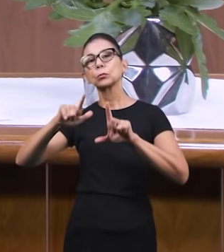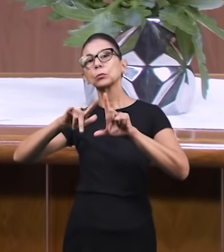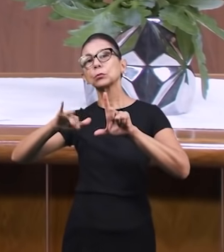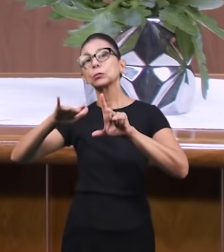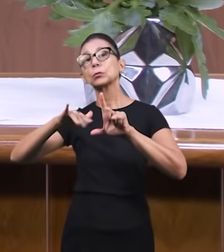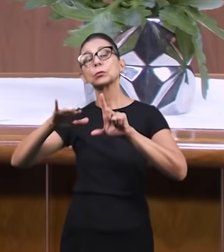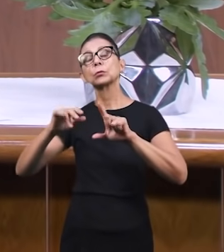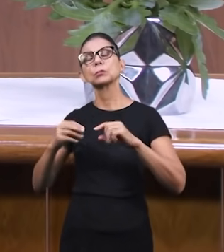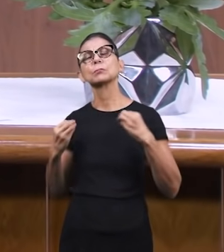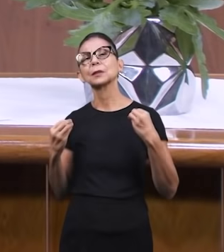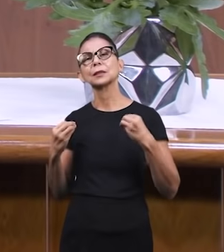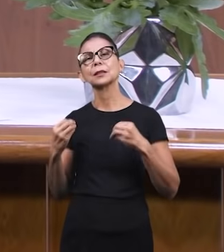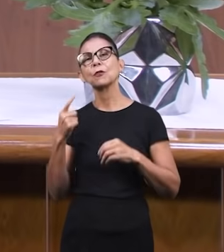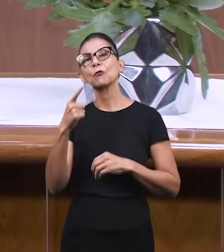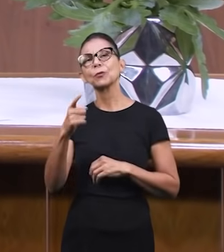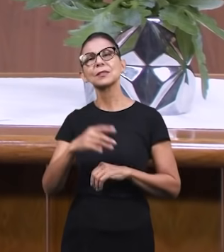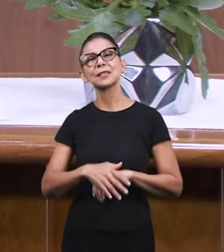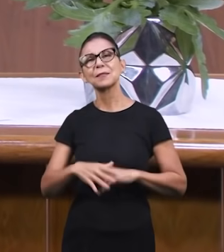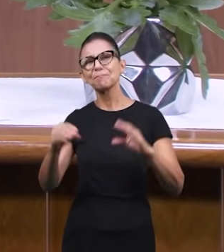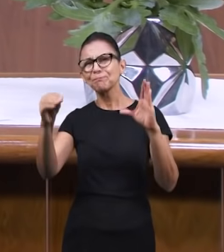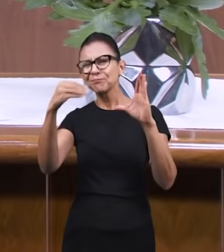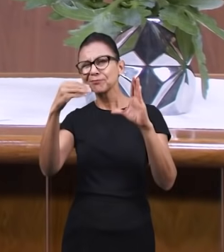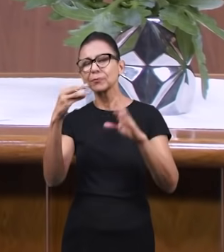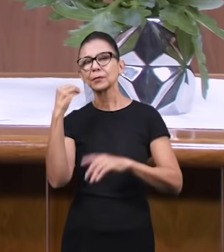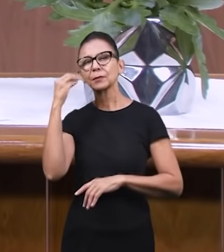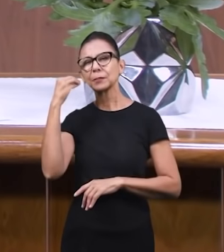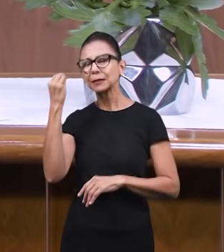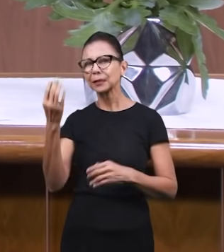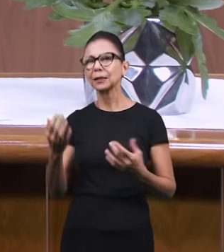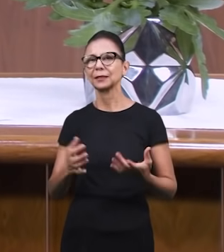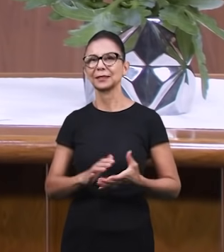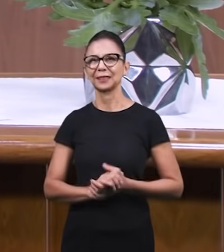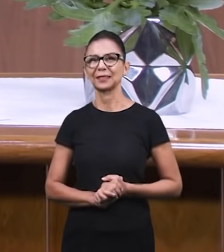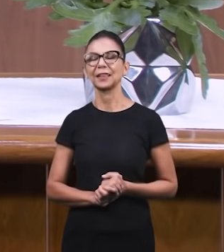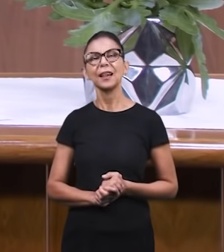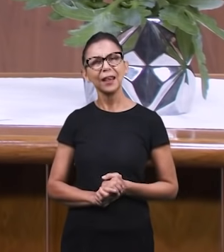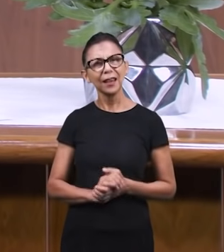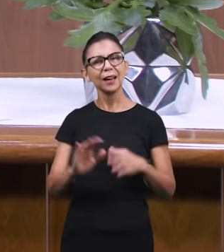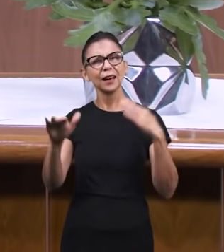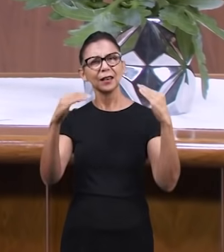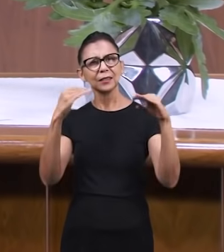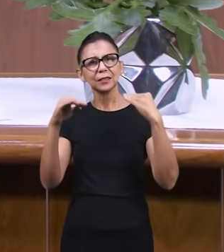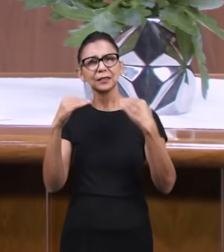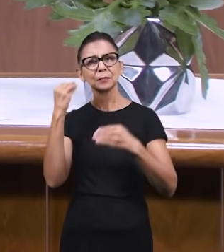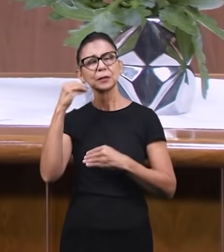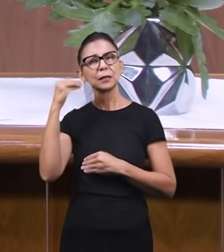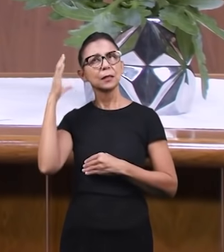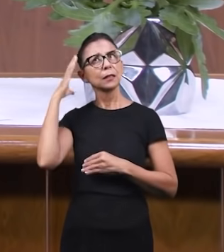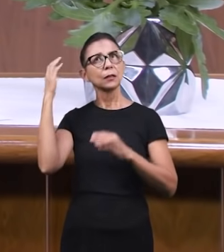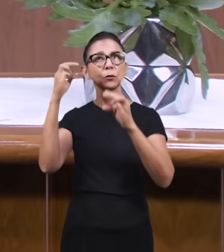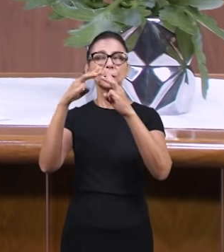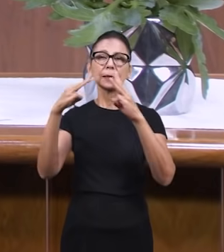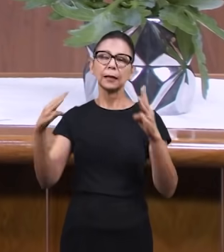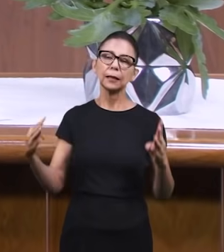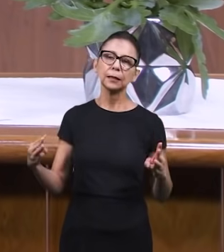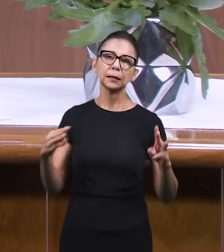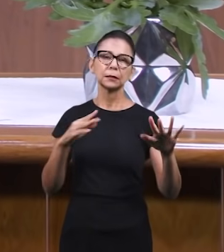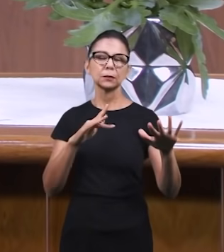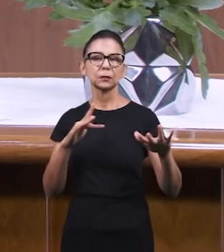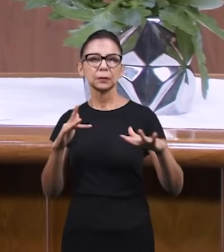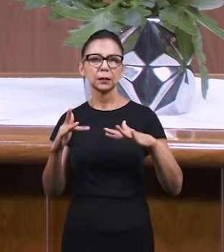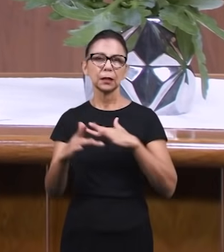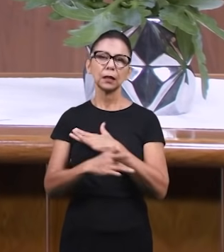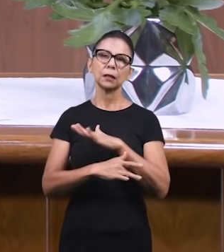você nos conte a sua experiência com o culto online, a sua experiência com a Rádio Manaim, a sua experiência com a sua oração